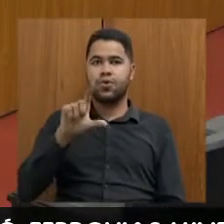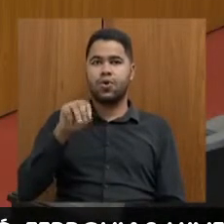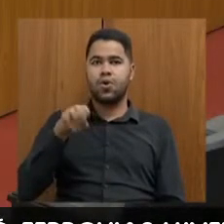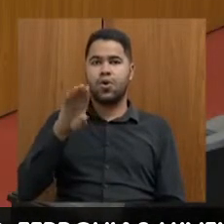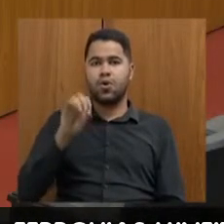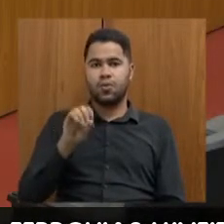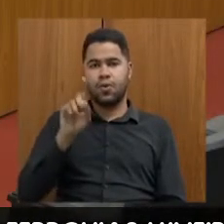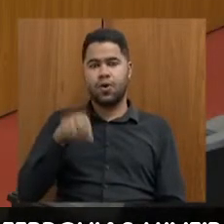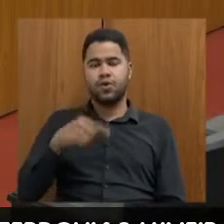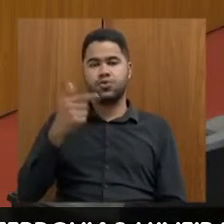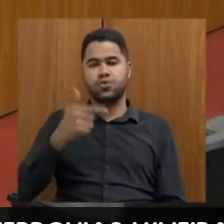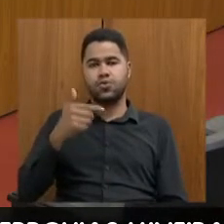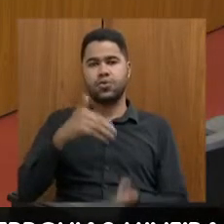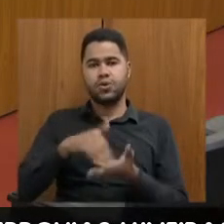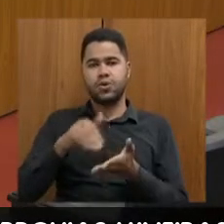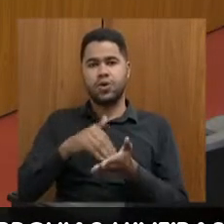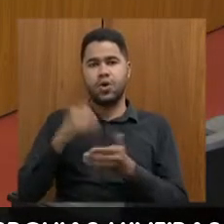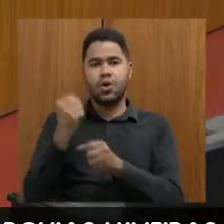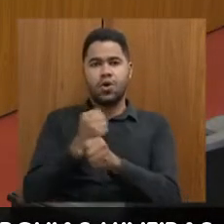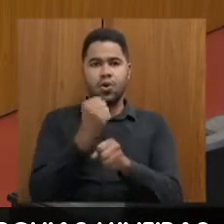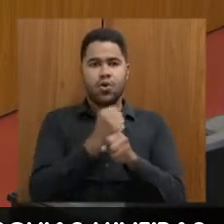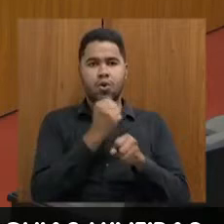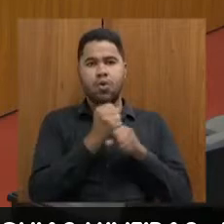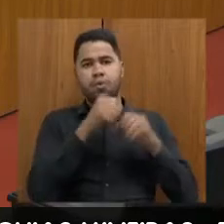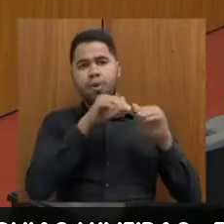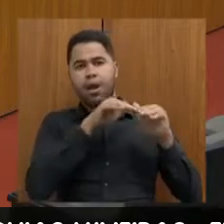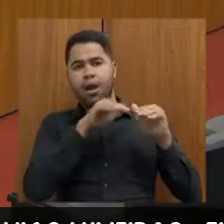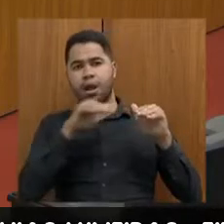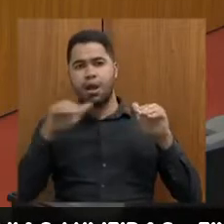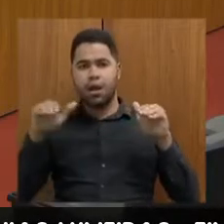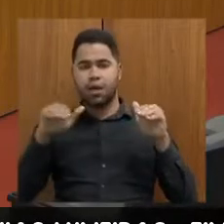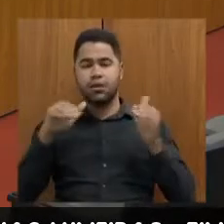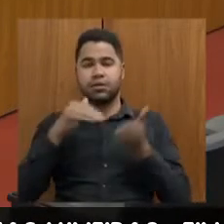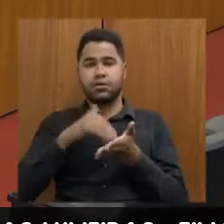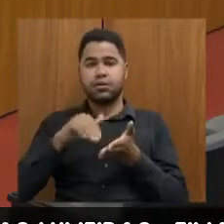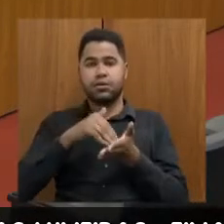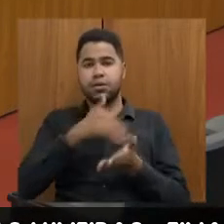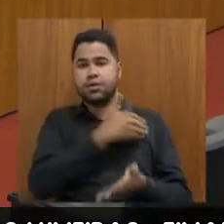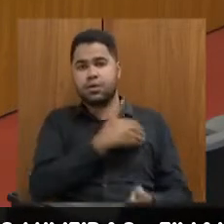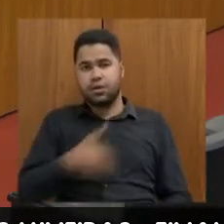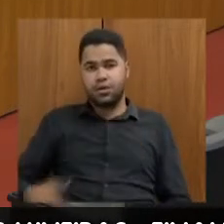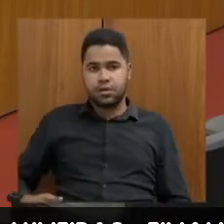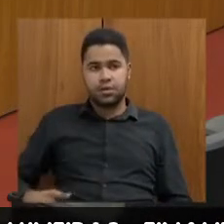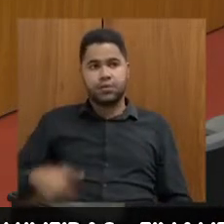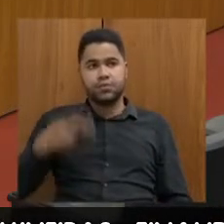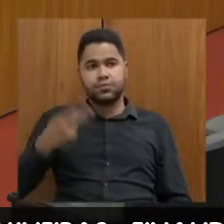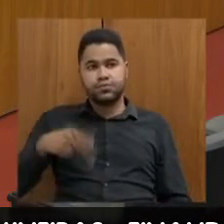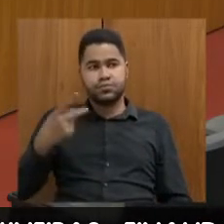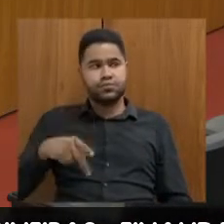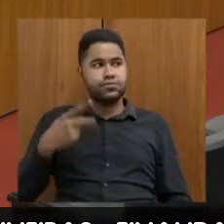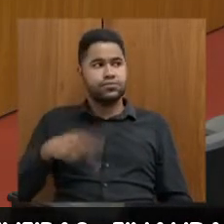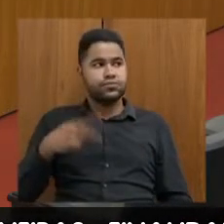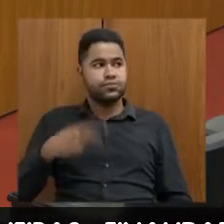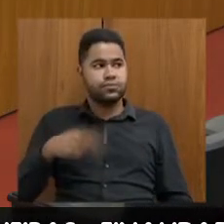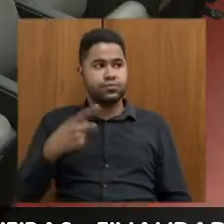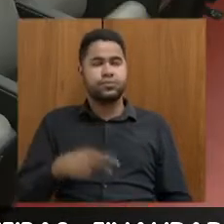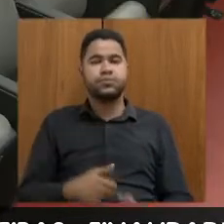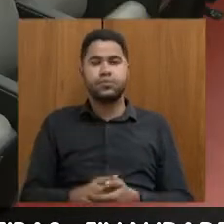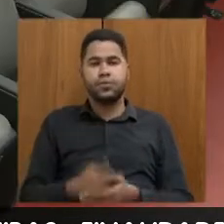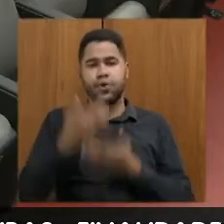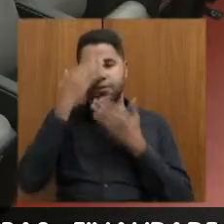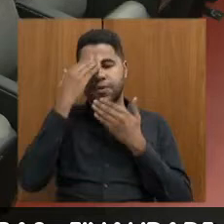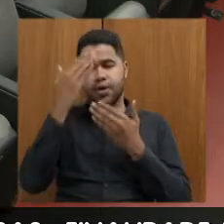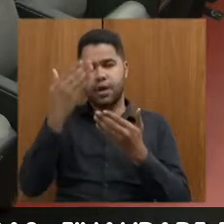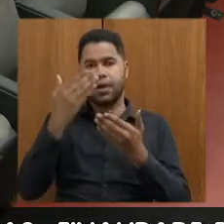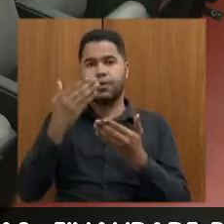subsecretário da subsecretaria de obras e infraestrutura da Secretaria de Estado de infraestrutura e mobilidade obrigado pela